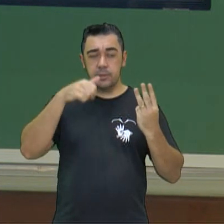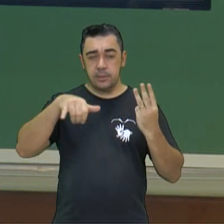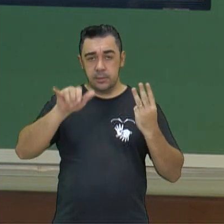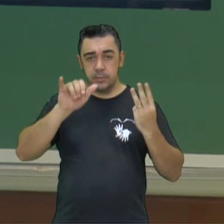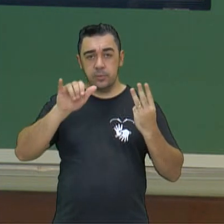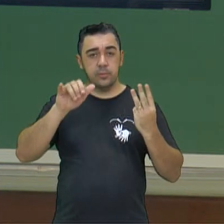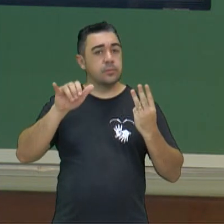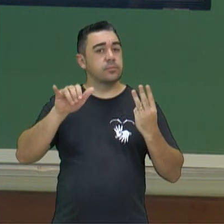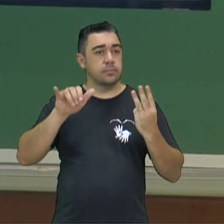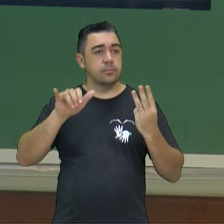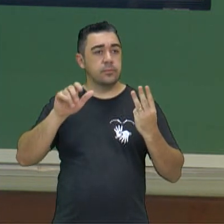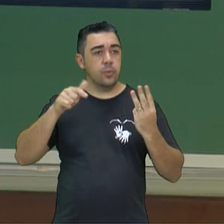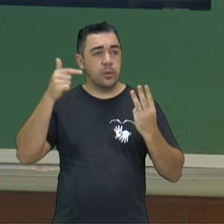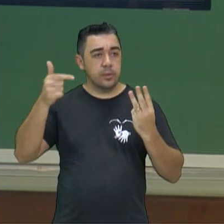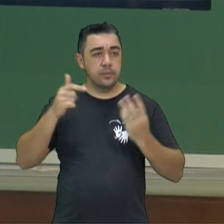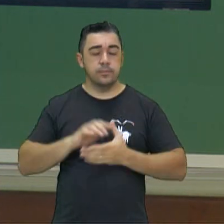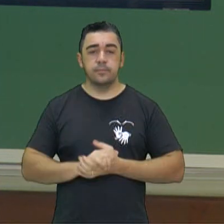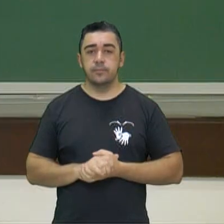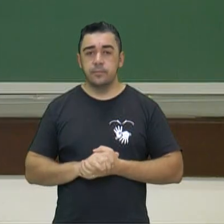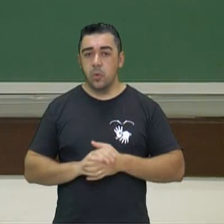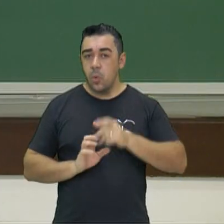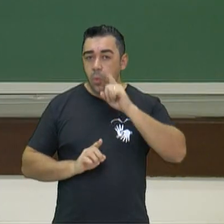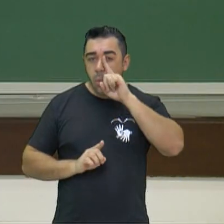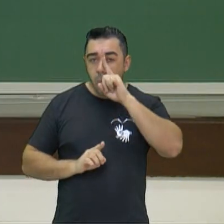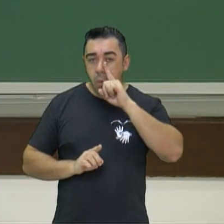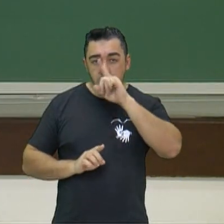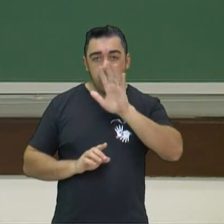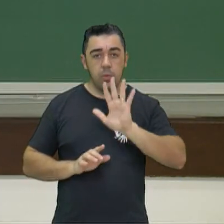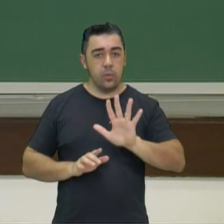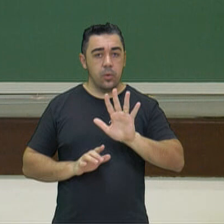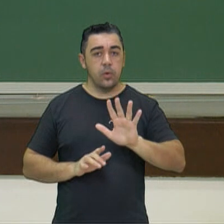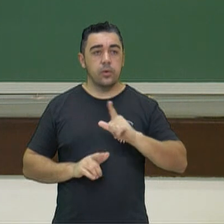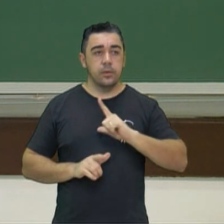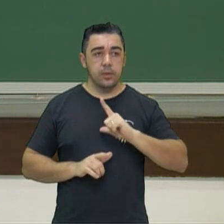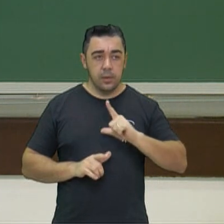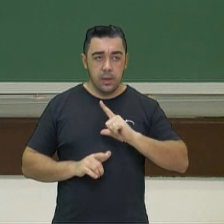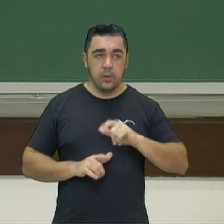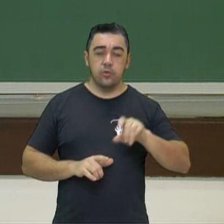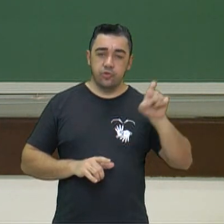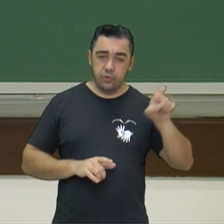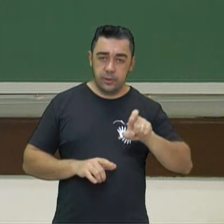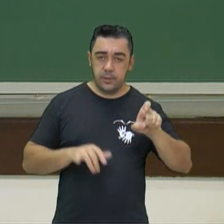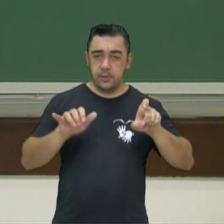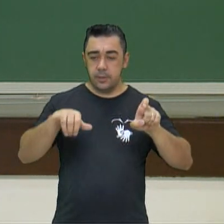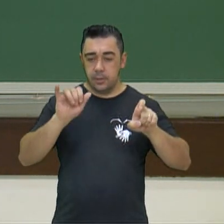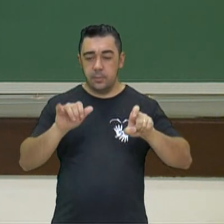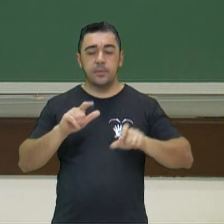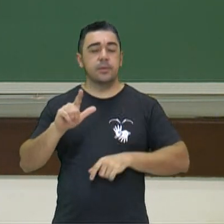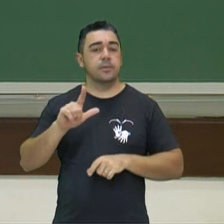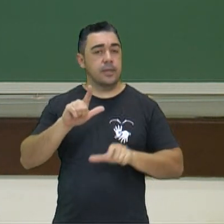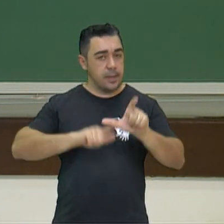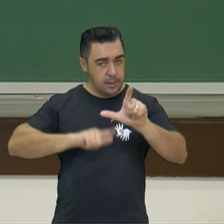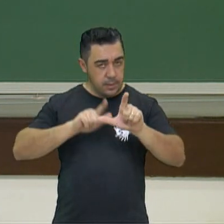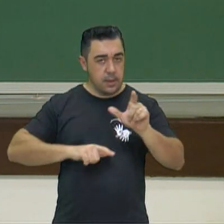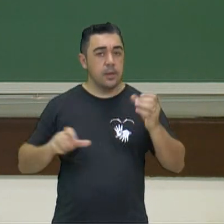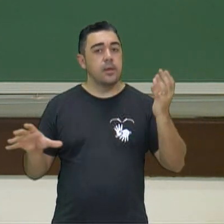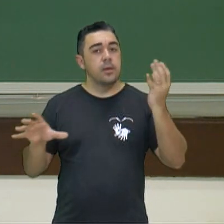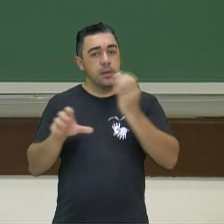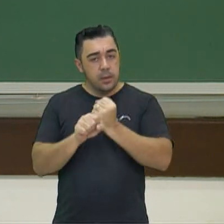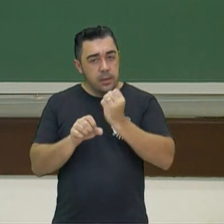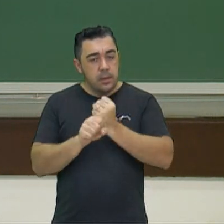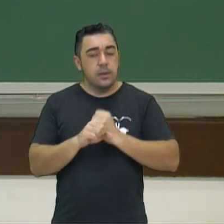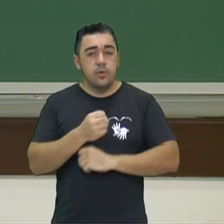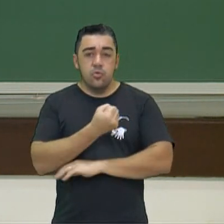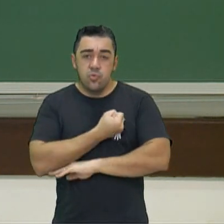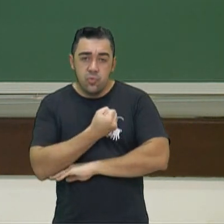quadrado. Cuidado aqui que eu tenho duas letras, eu tenho números, né? Então, vamos